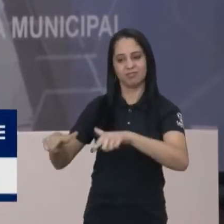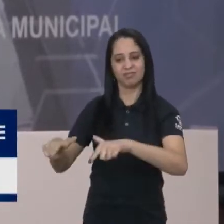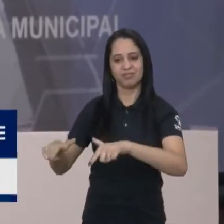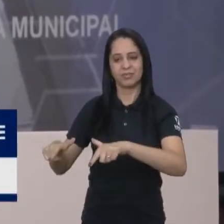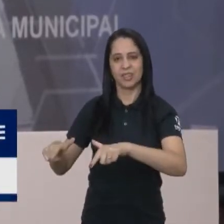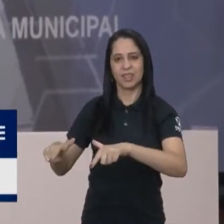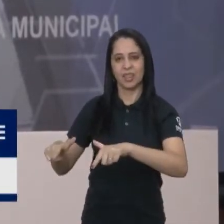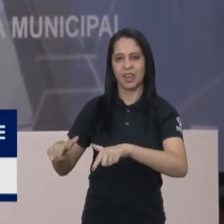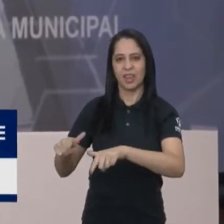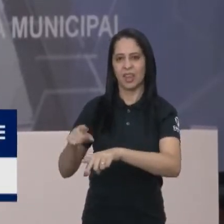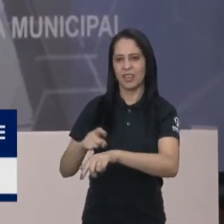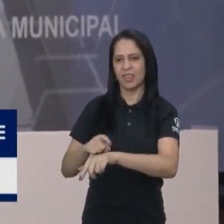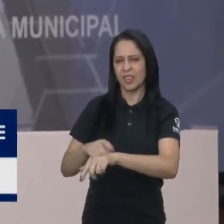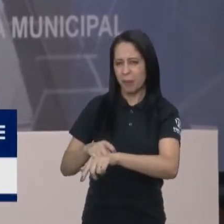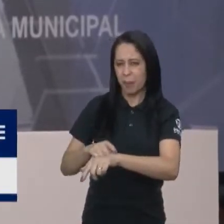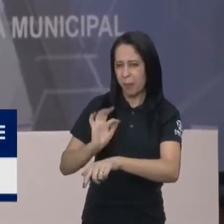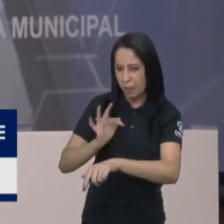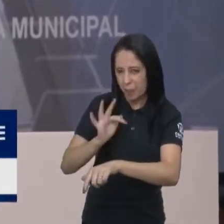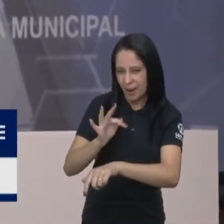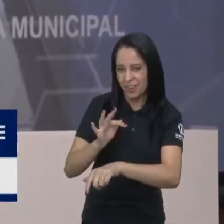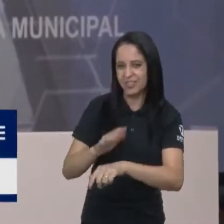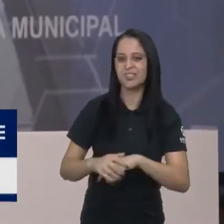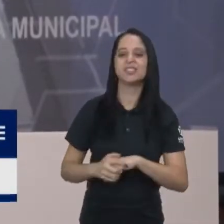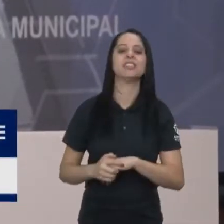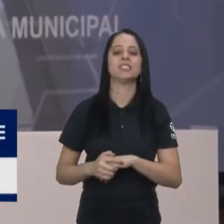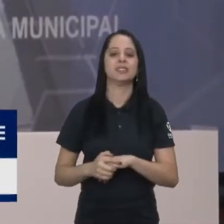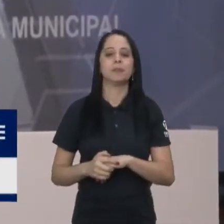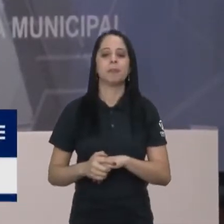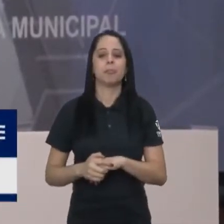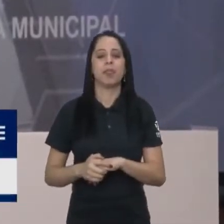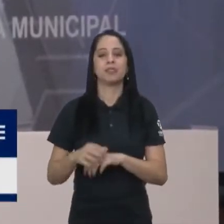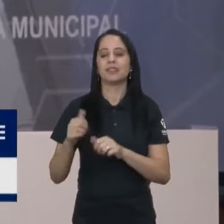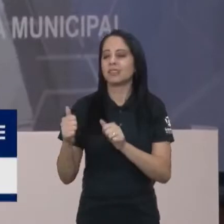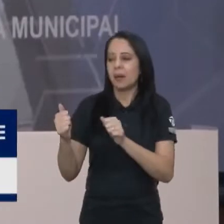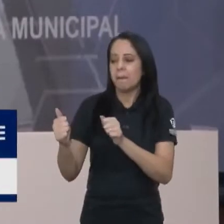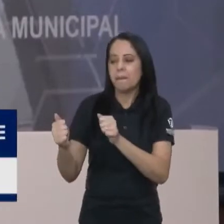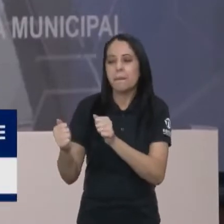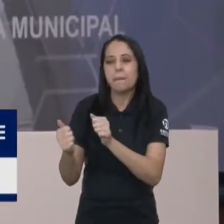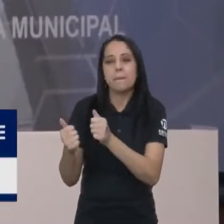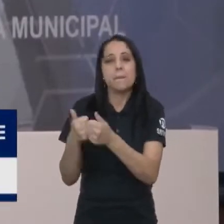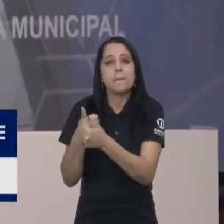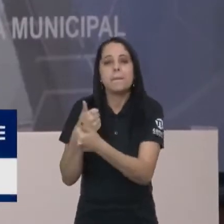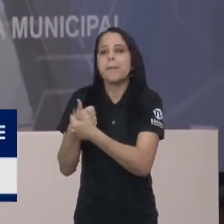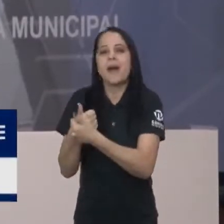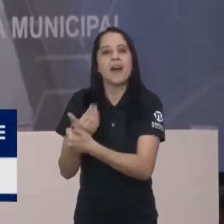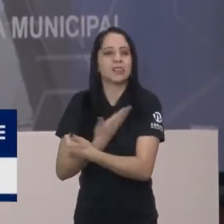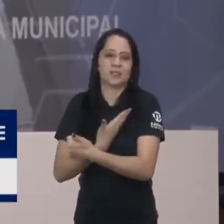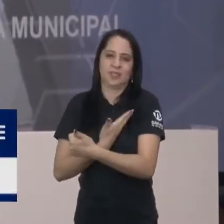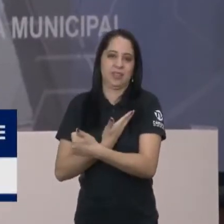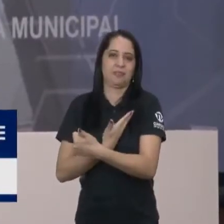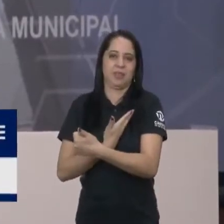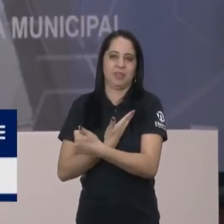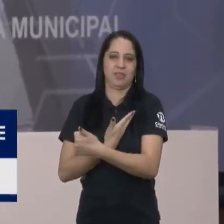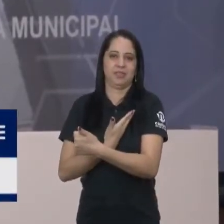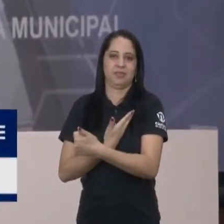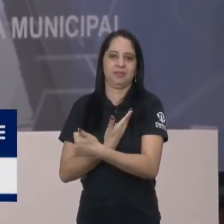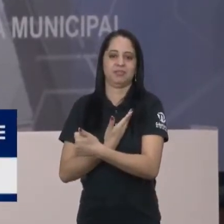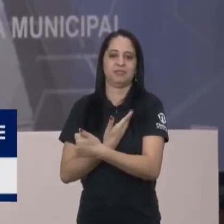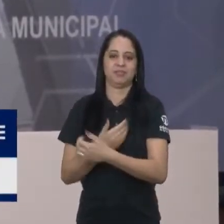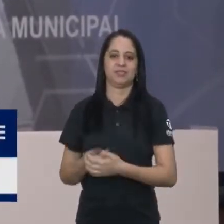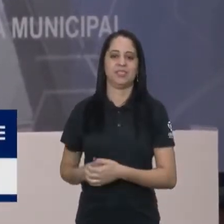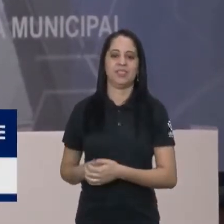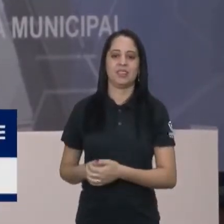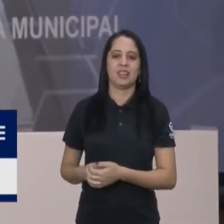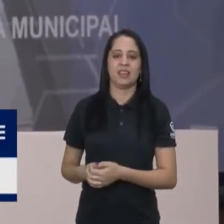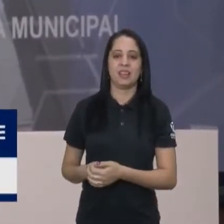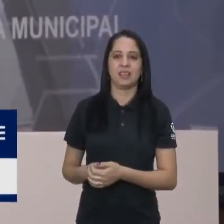alguns minutos, né, a gente está perto dos amigos, está perto daqueles que fizeram parte da nossa vida, aqueles